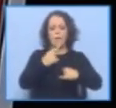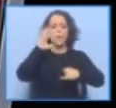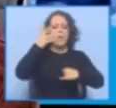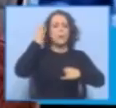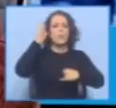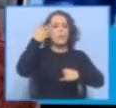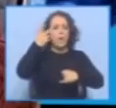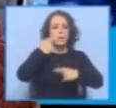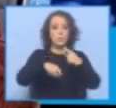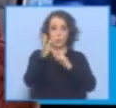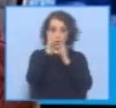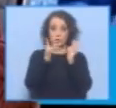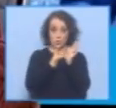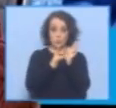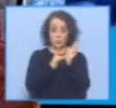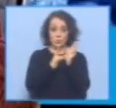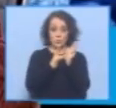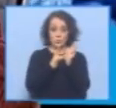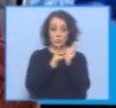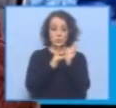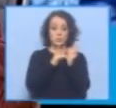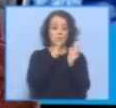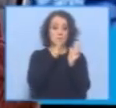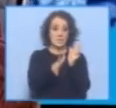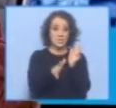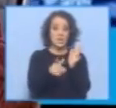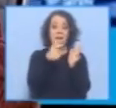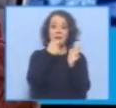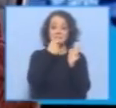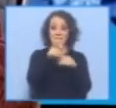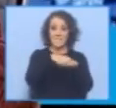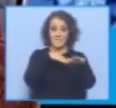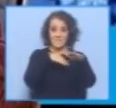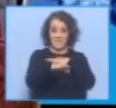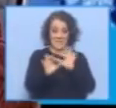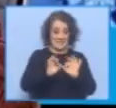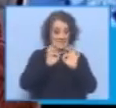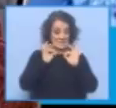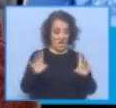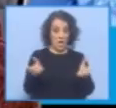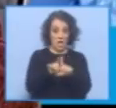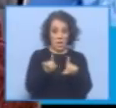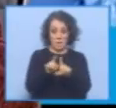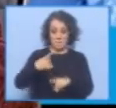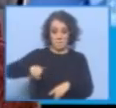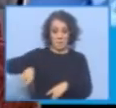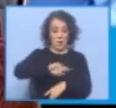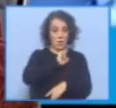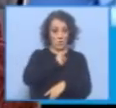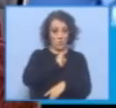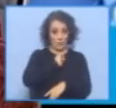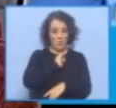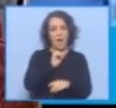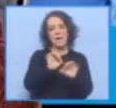quando, e ele, Jesus, sempre que fizestes isto a um destes meus irmãos mais pequeninos, a mim mesmo